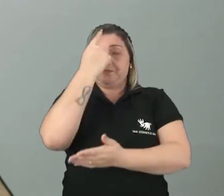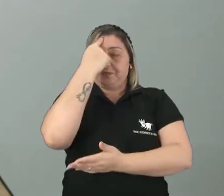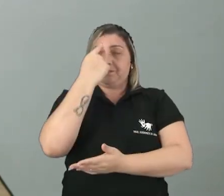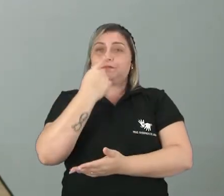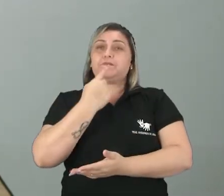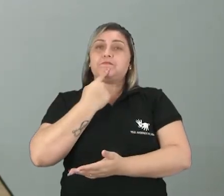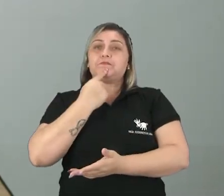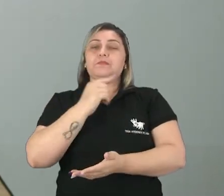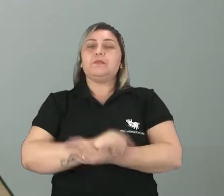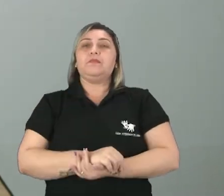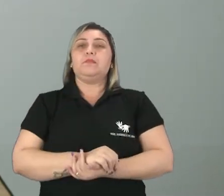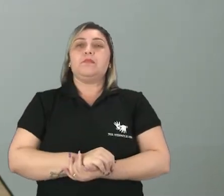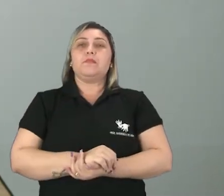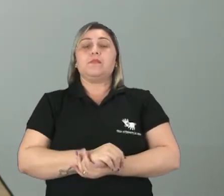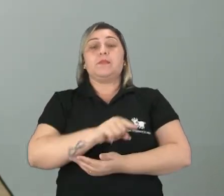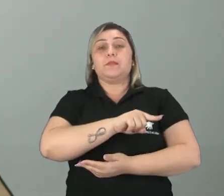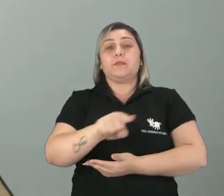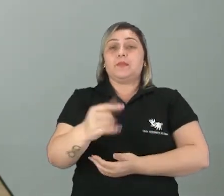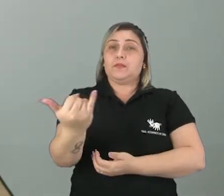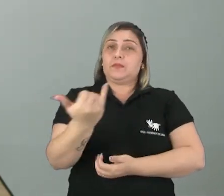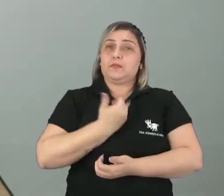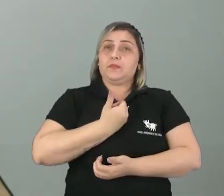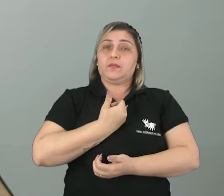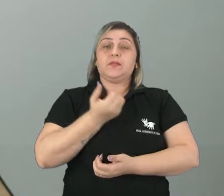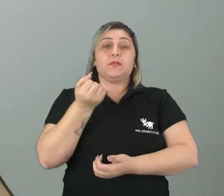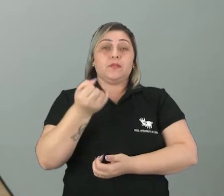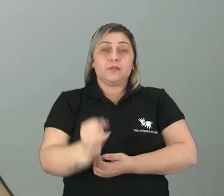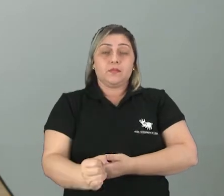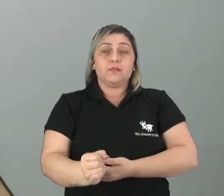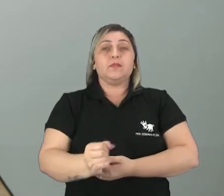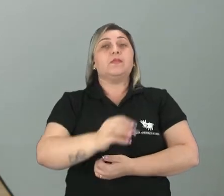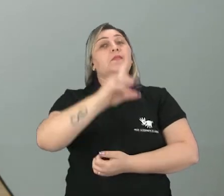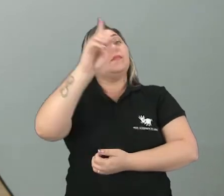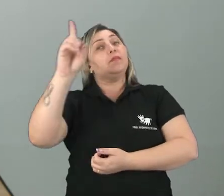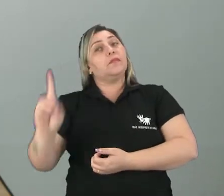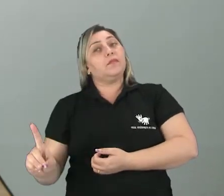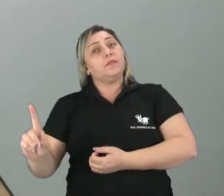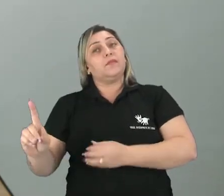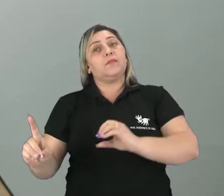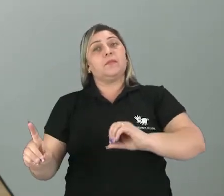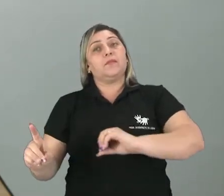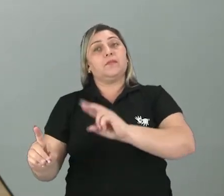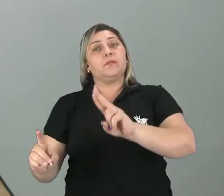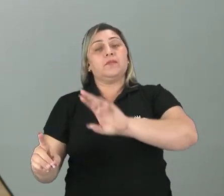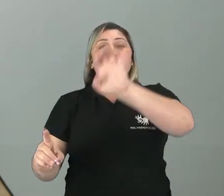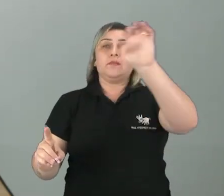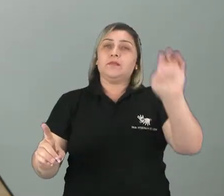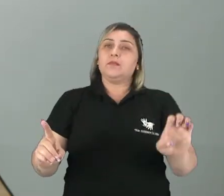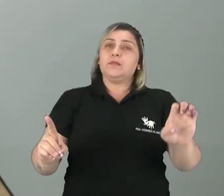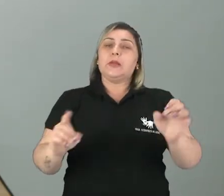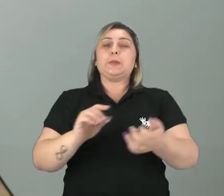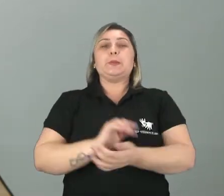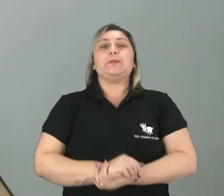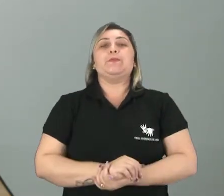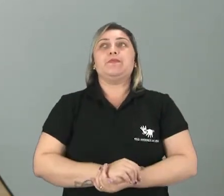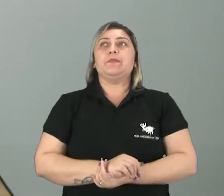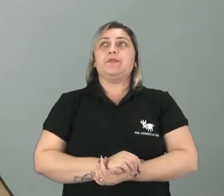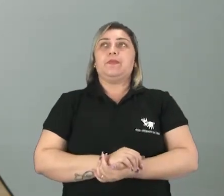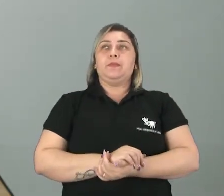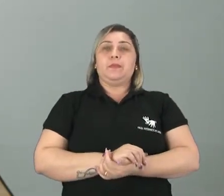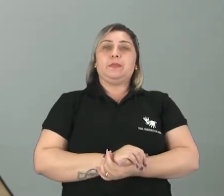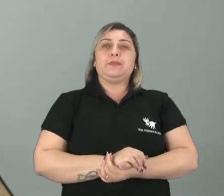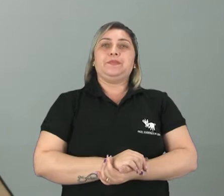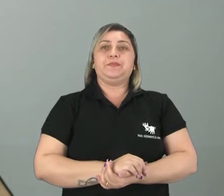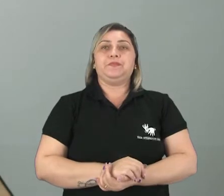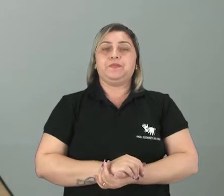imagens com animais e vocês vão me dizer se ele está virado para o lado direito lembro